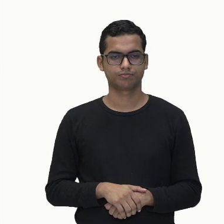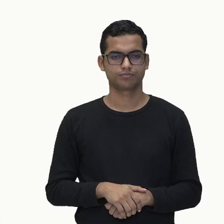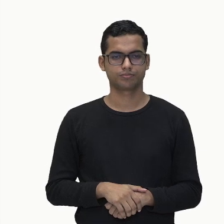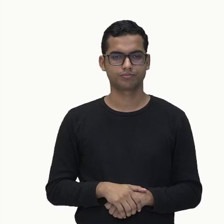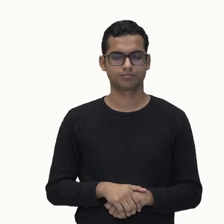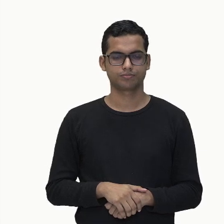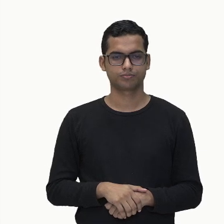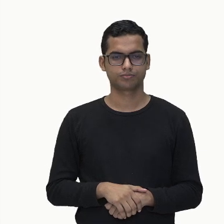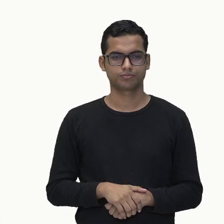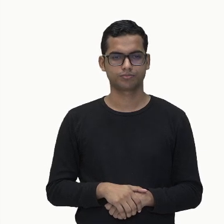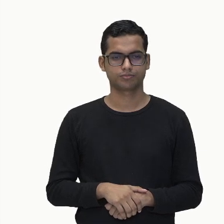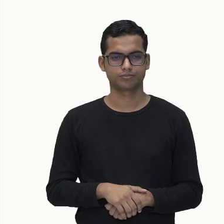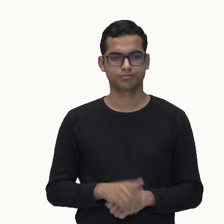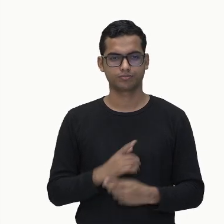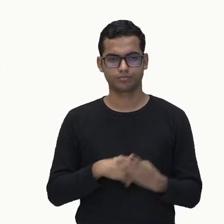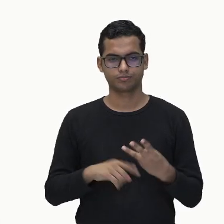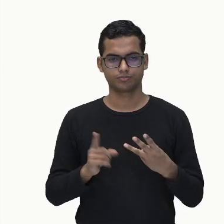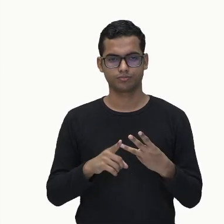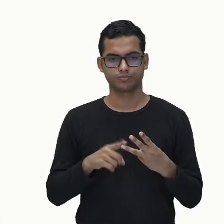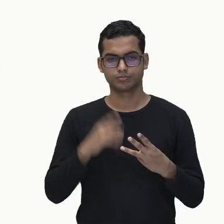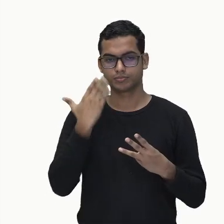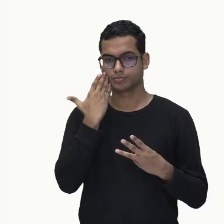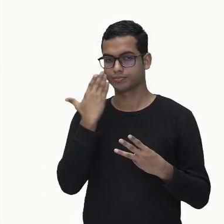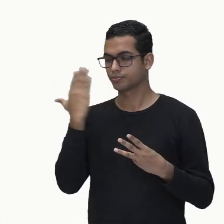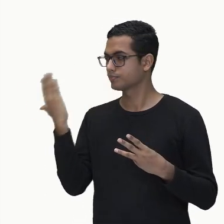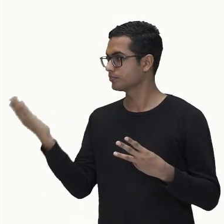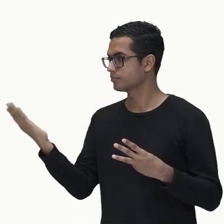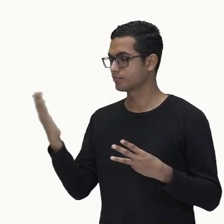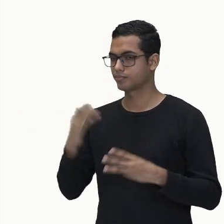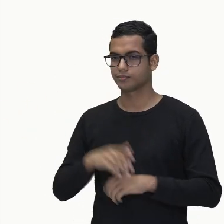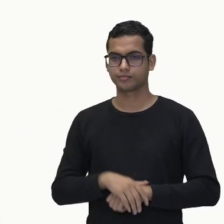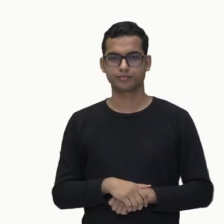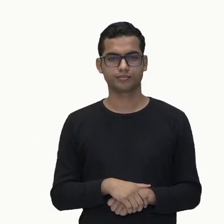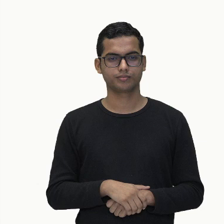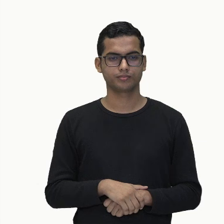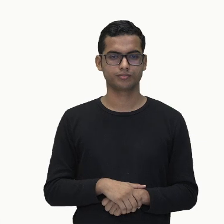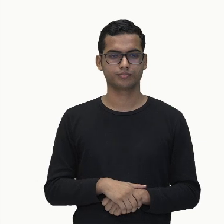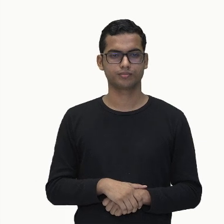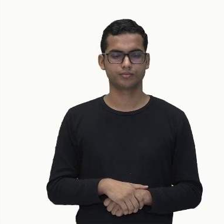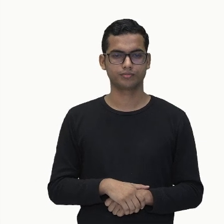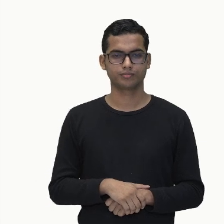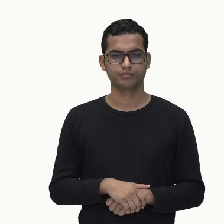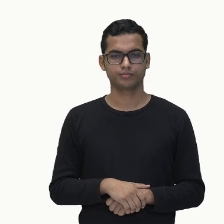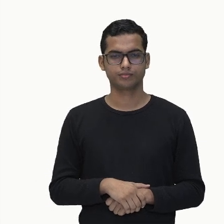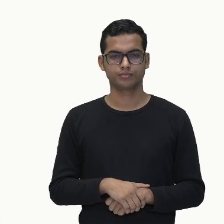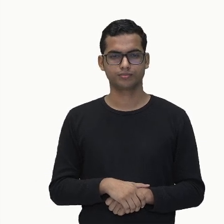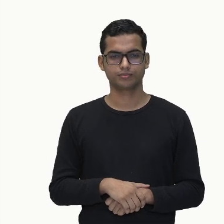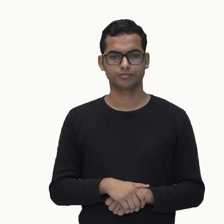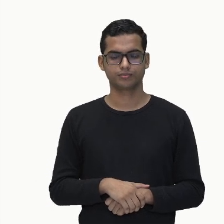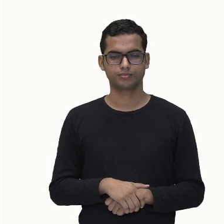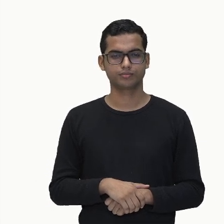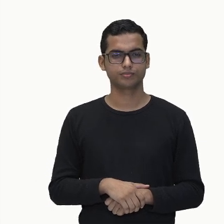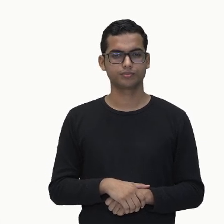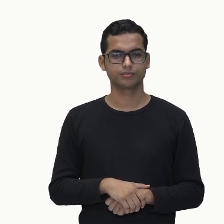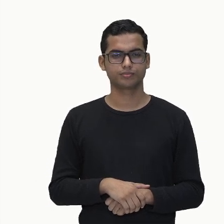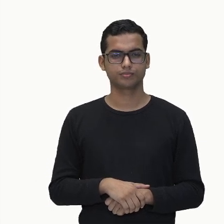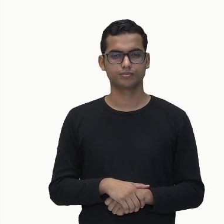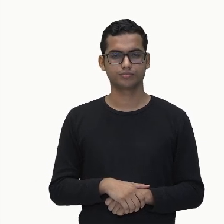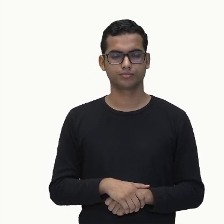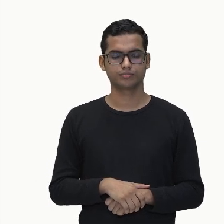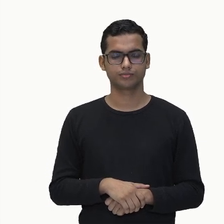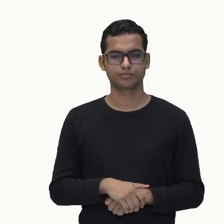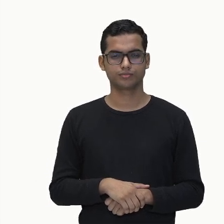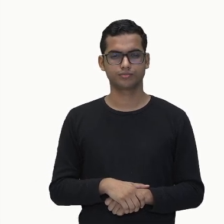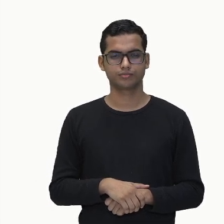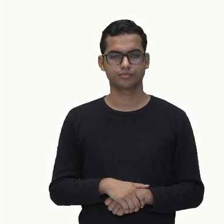o seguinte minutos que Van de 1 a 30 se dis la hora